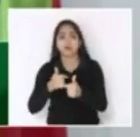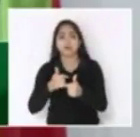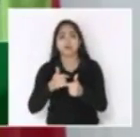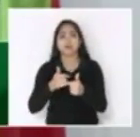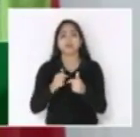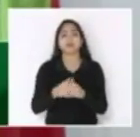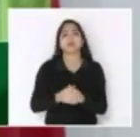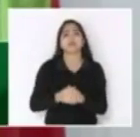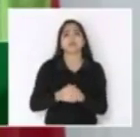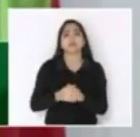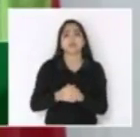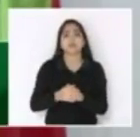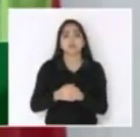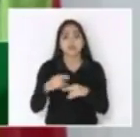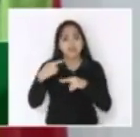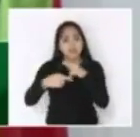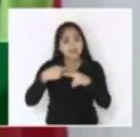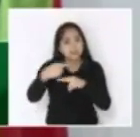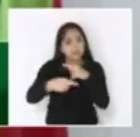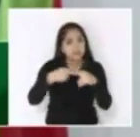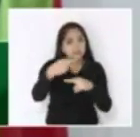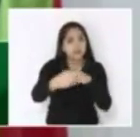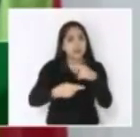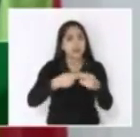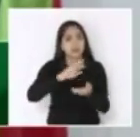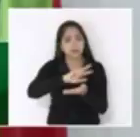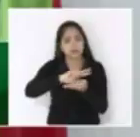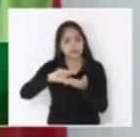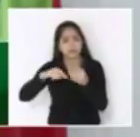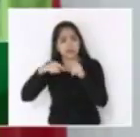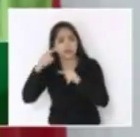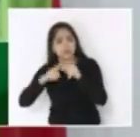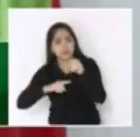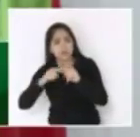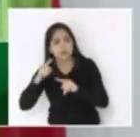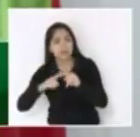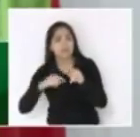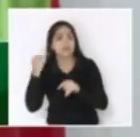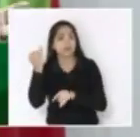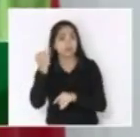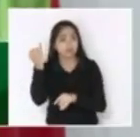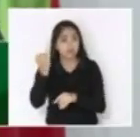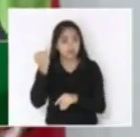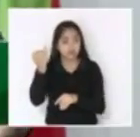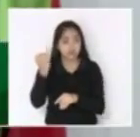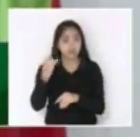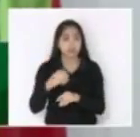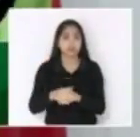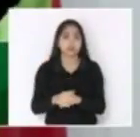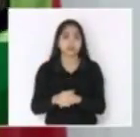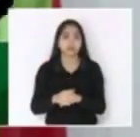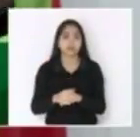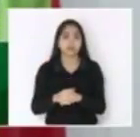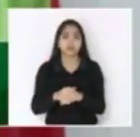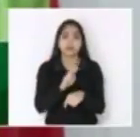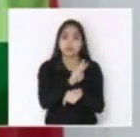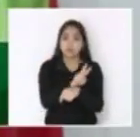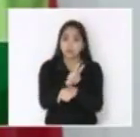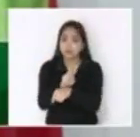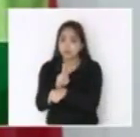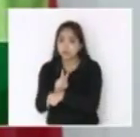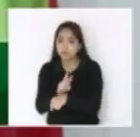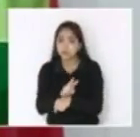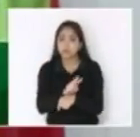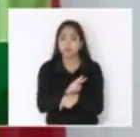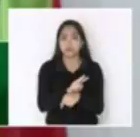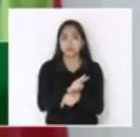reciclagem de materiais recicláveis, né, que também estimula a reciclagem cada vez mais, mas